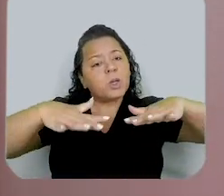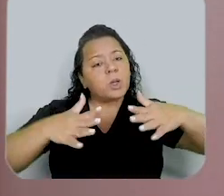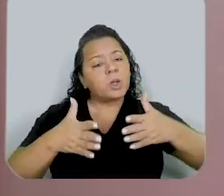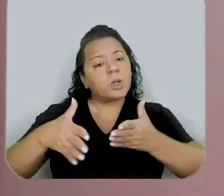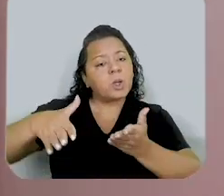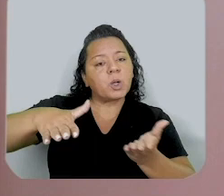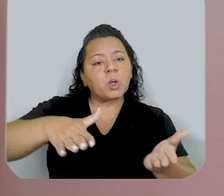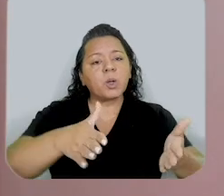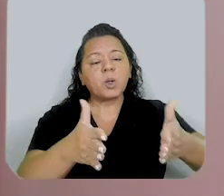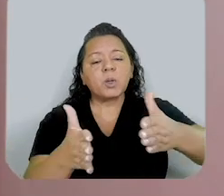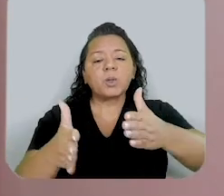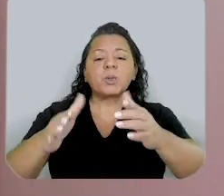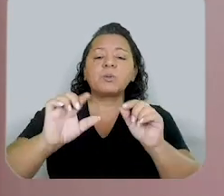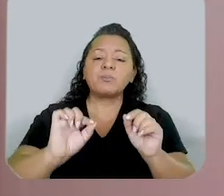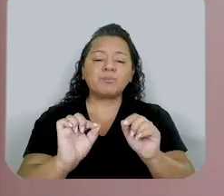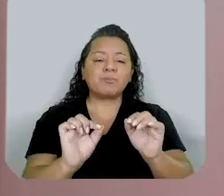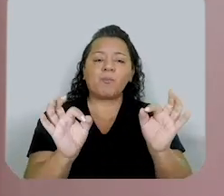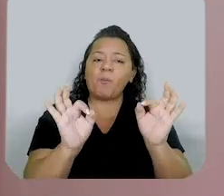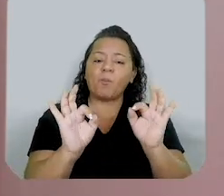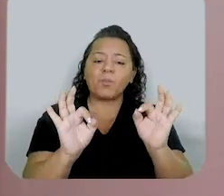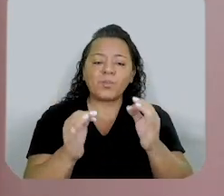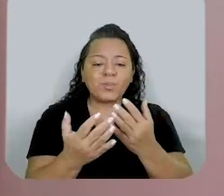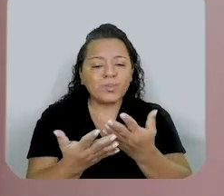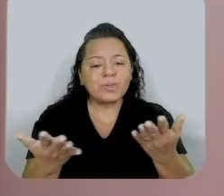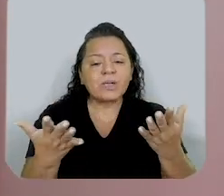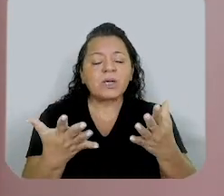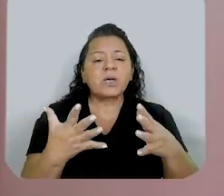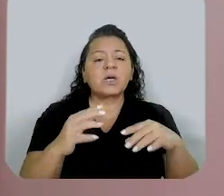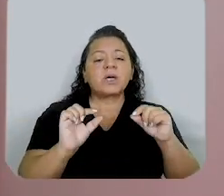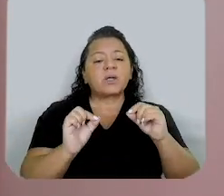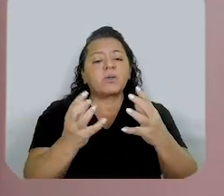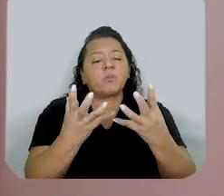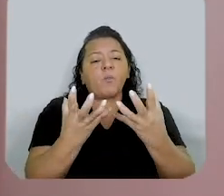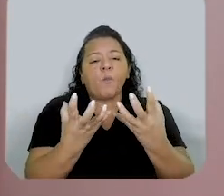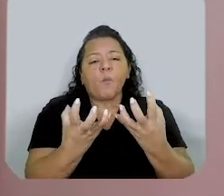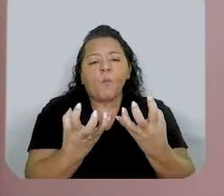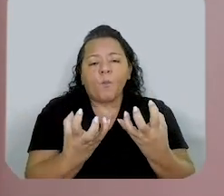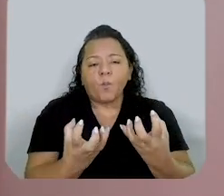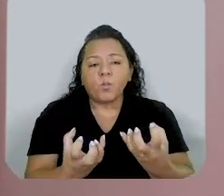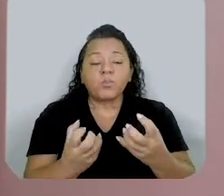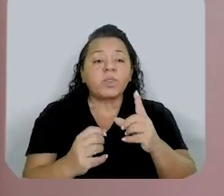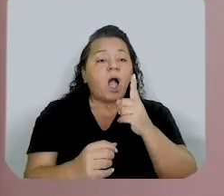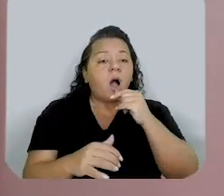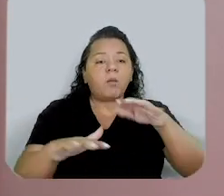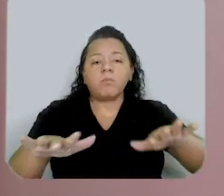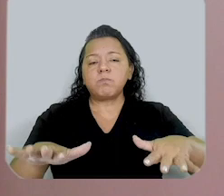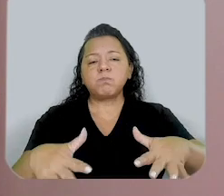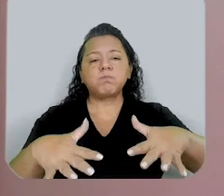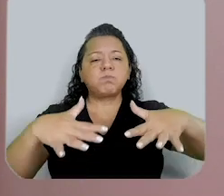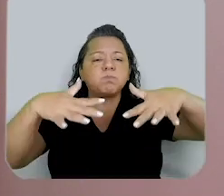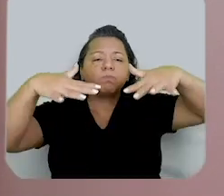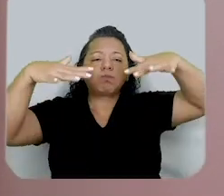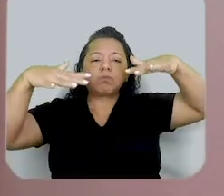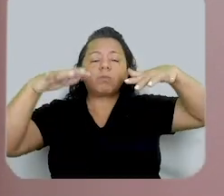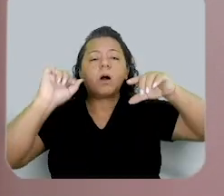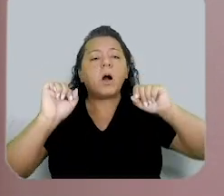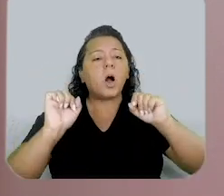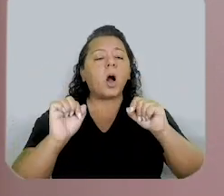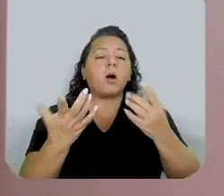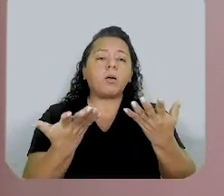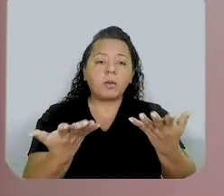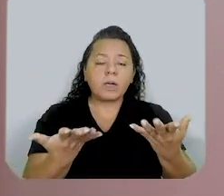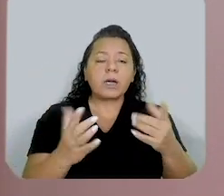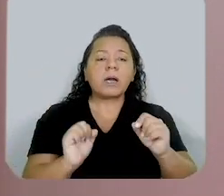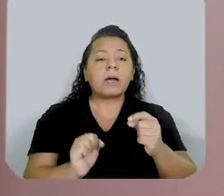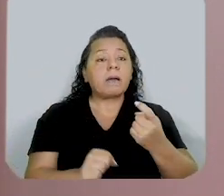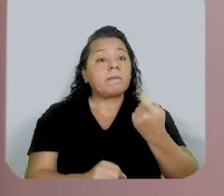que ela fica seca demais. Não é à toa que ela não tem peixe demais, né? É uma comunicação